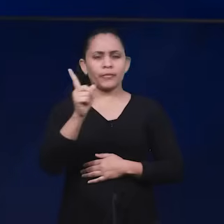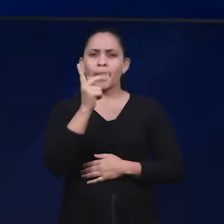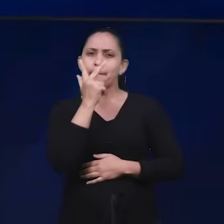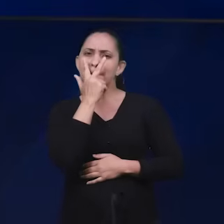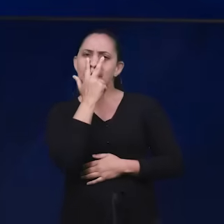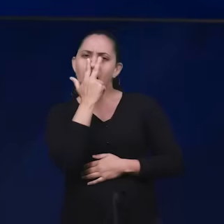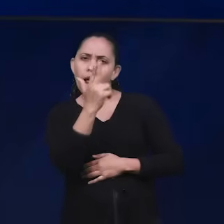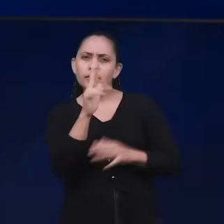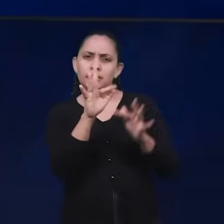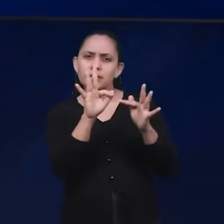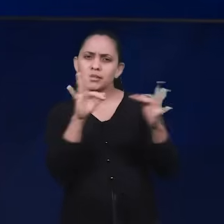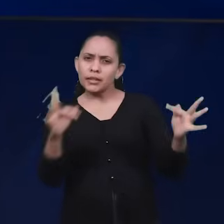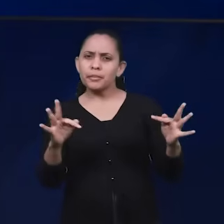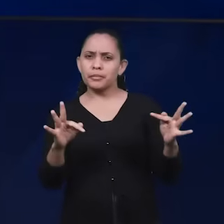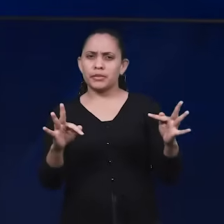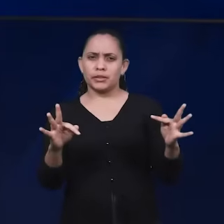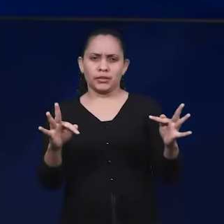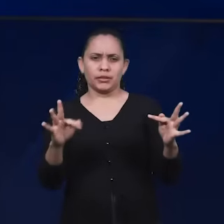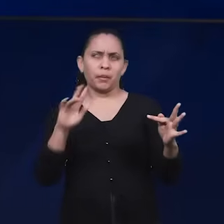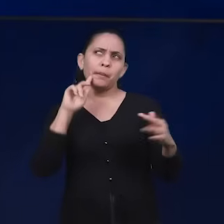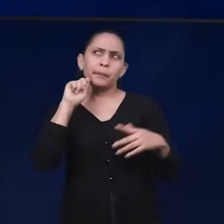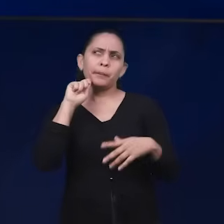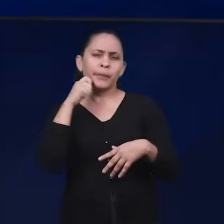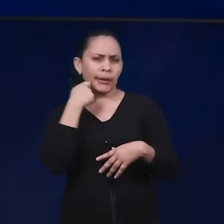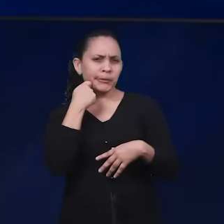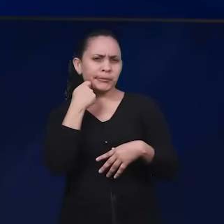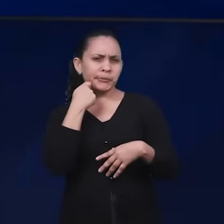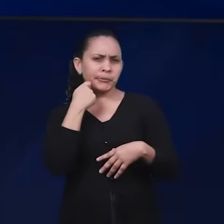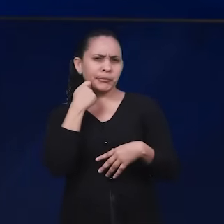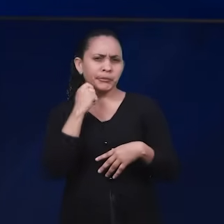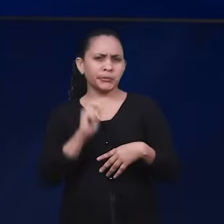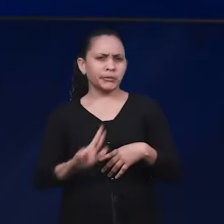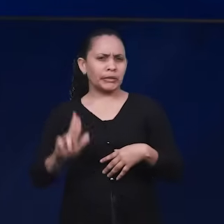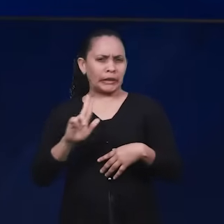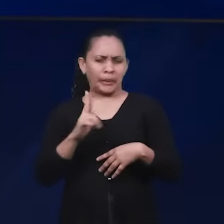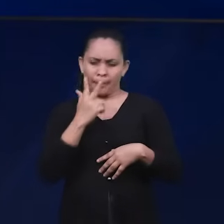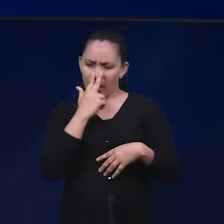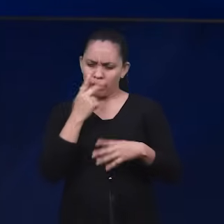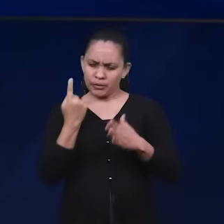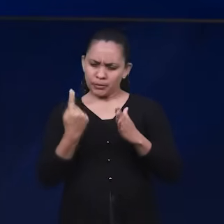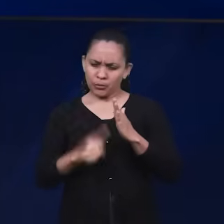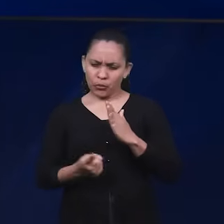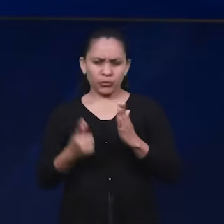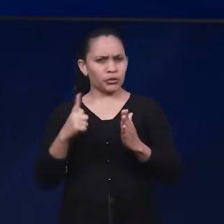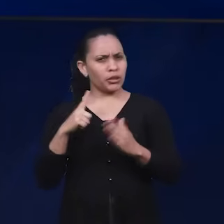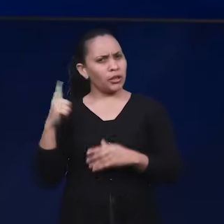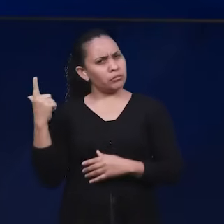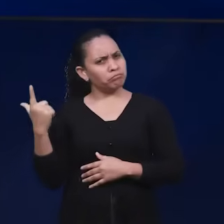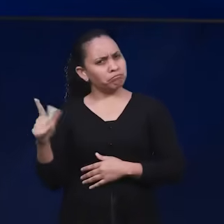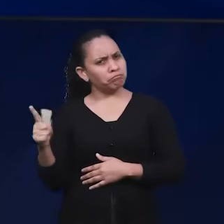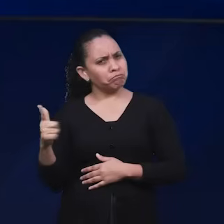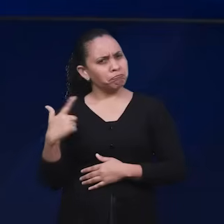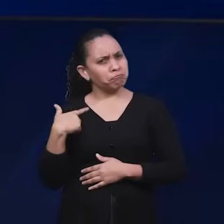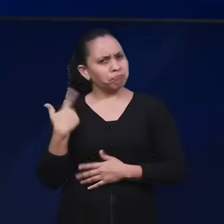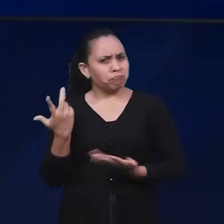parecer simples e pode parecer até que não tem uma profundidade,